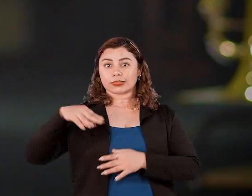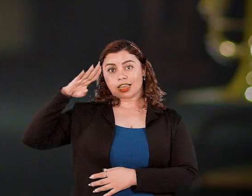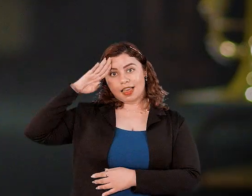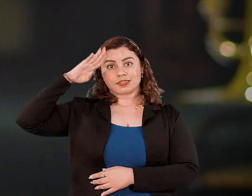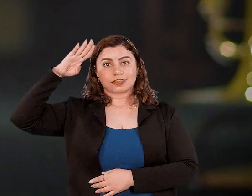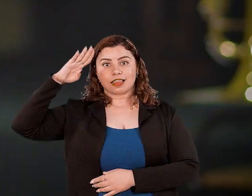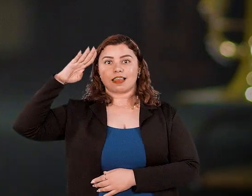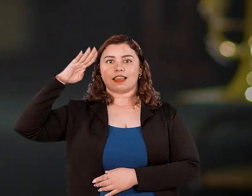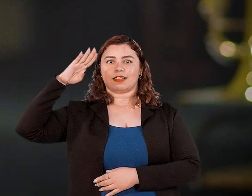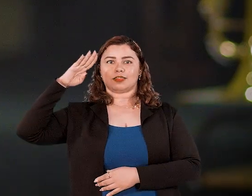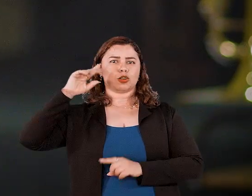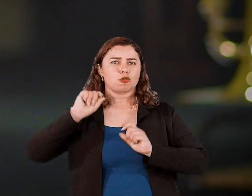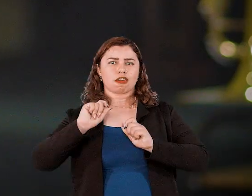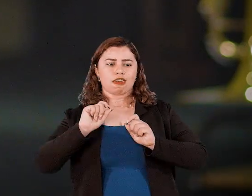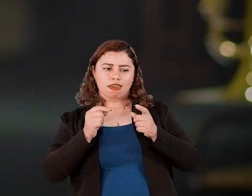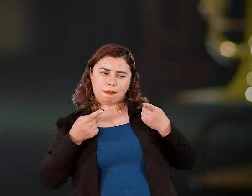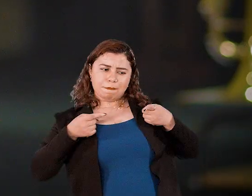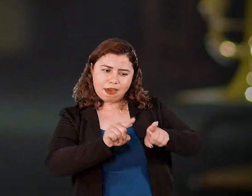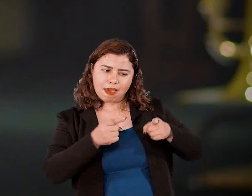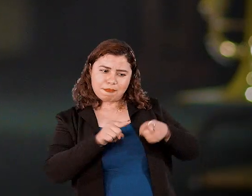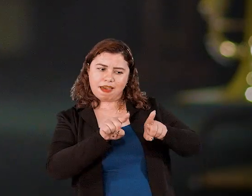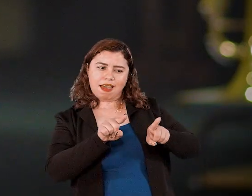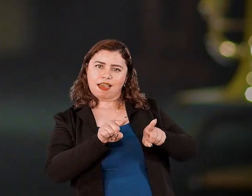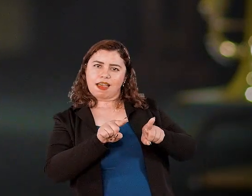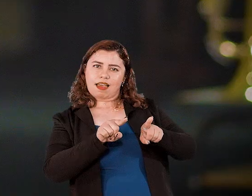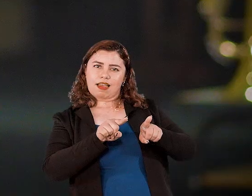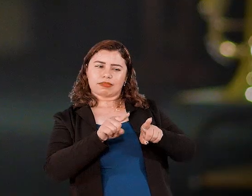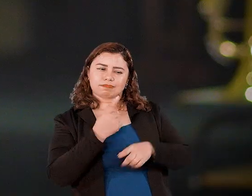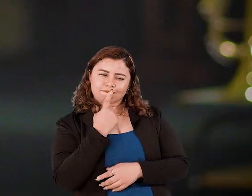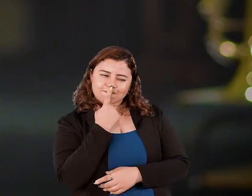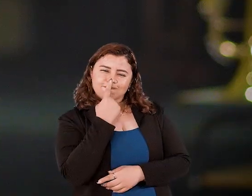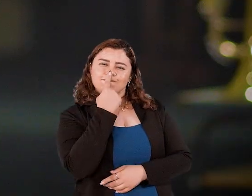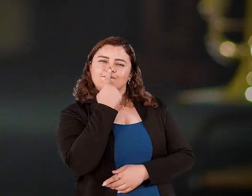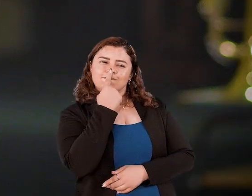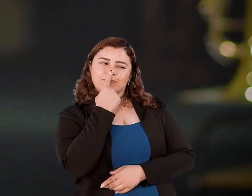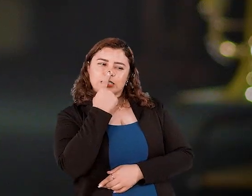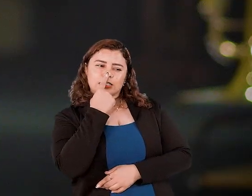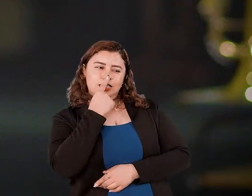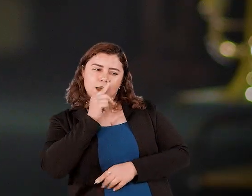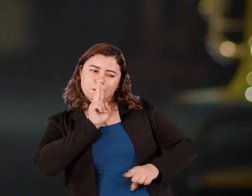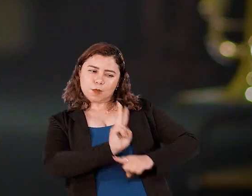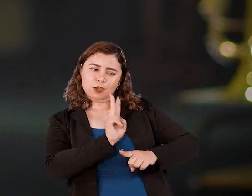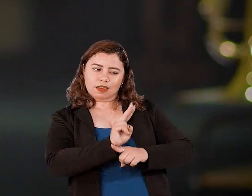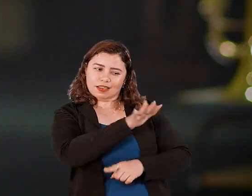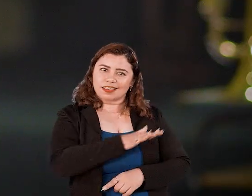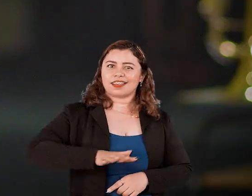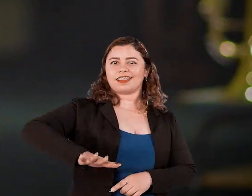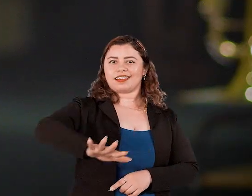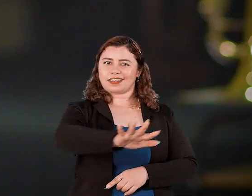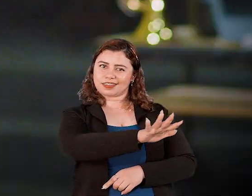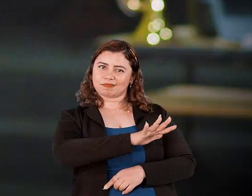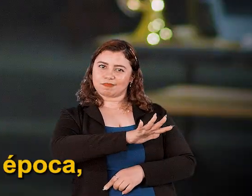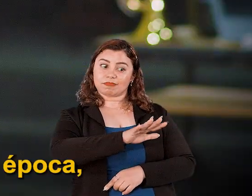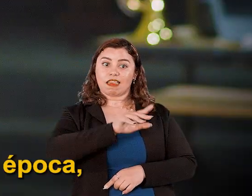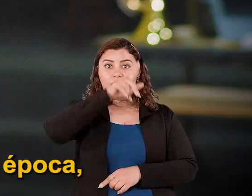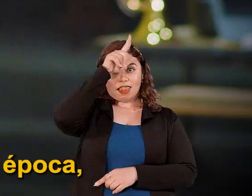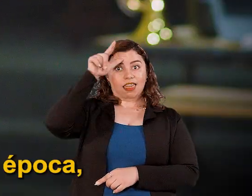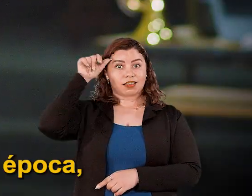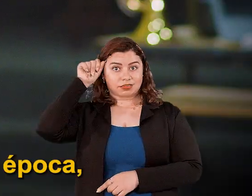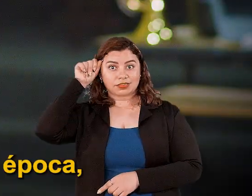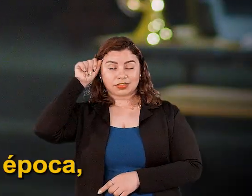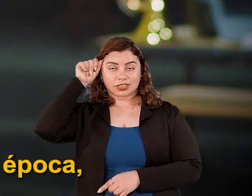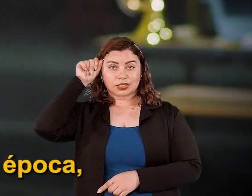ao exército lá que combateu com afinidade, defendeu o nosso território. E